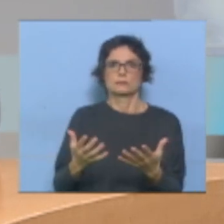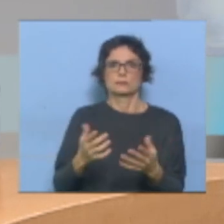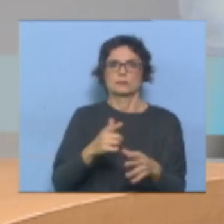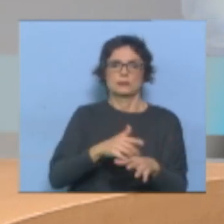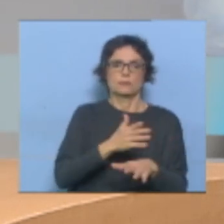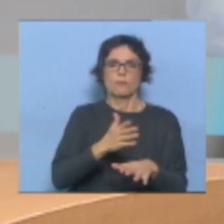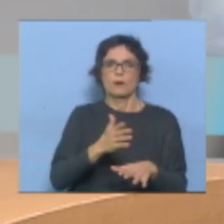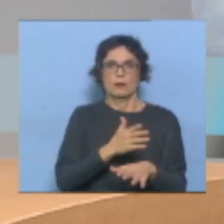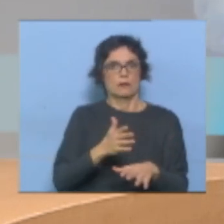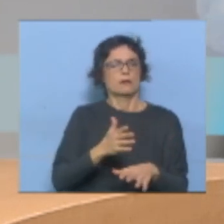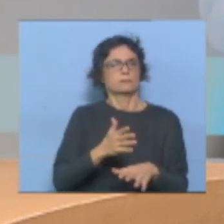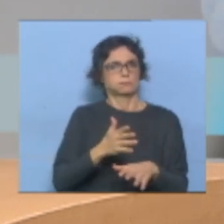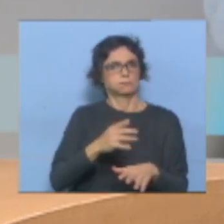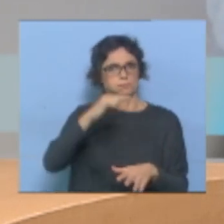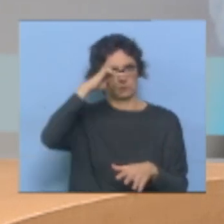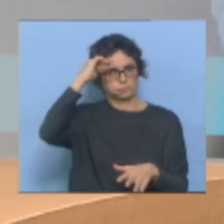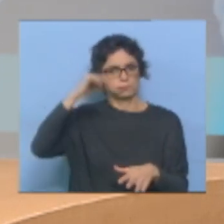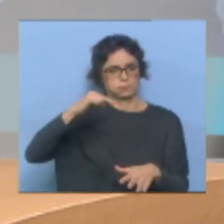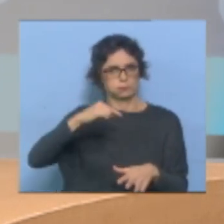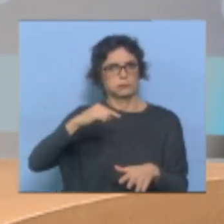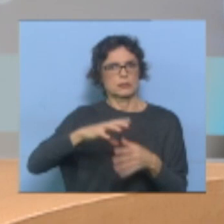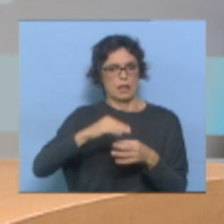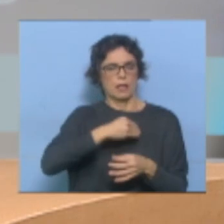da saúde em Portugal, há muitas